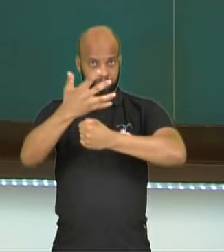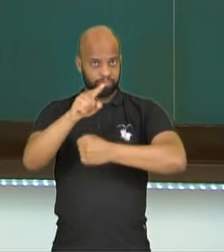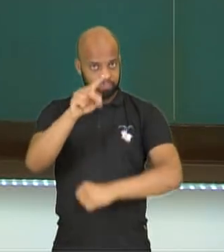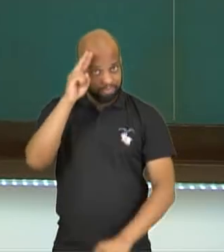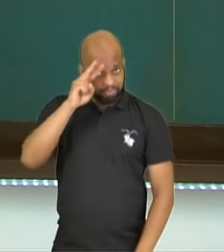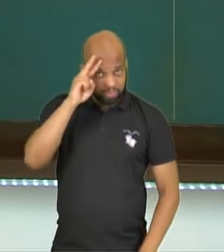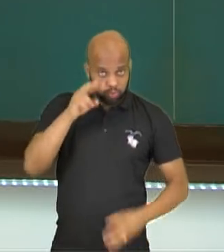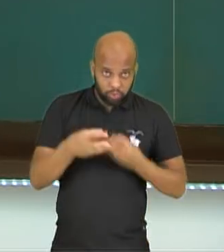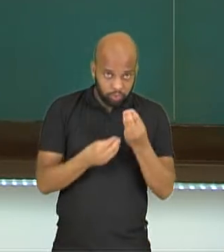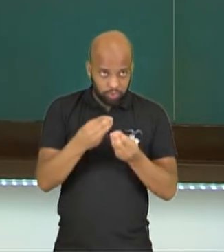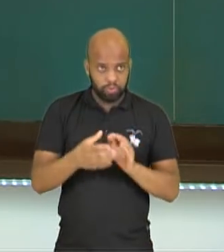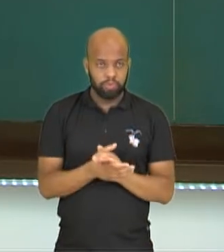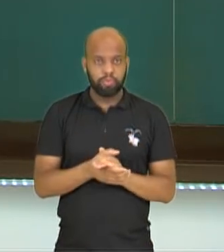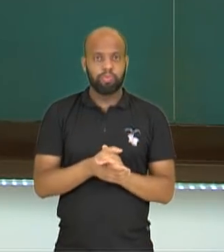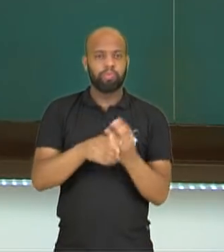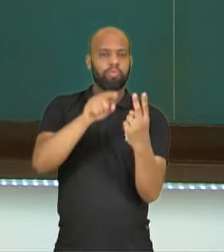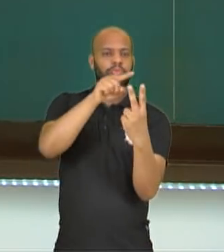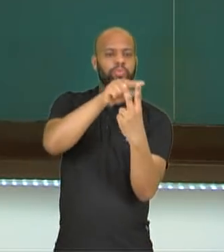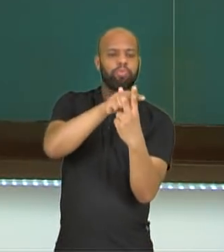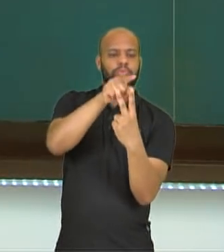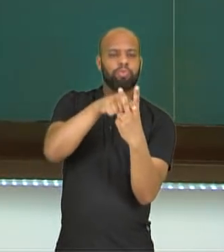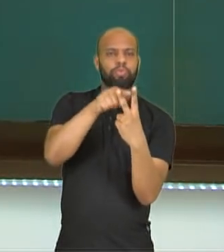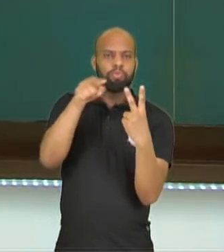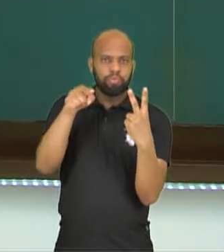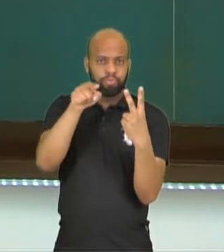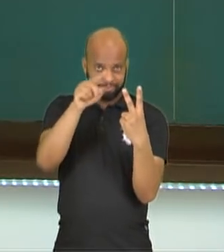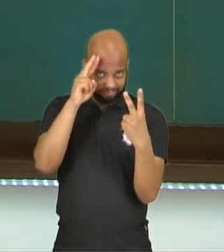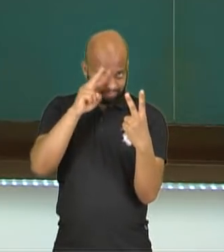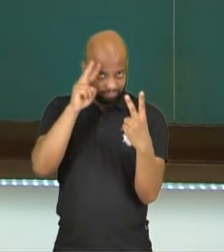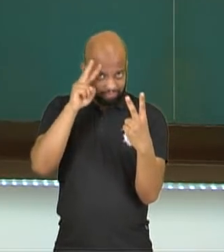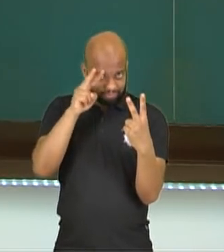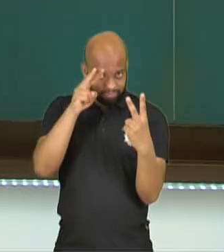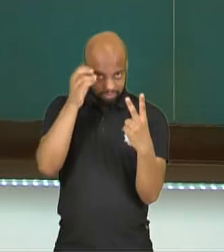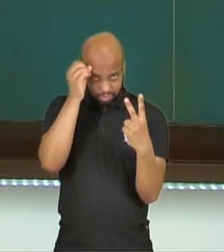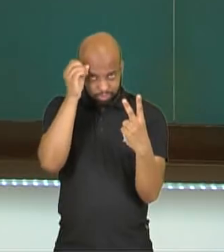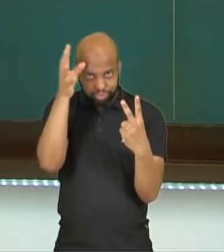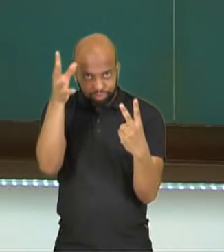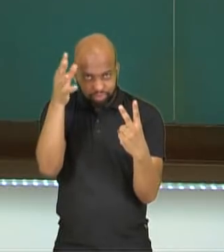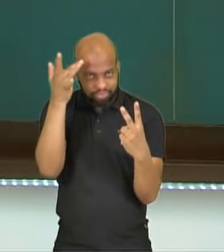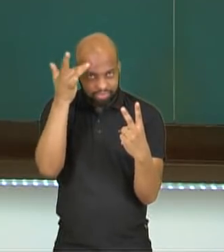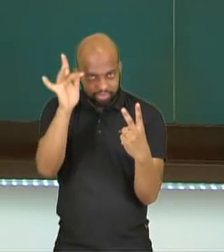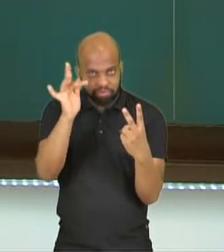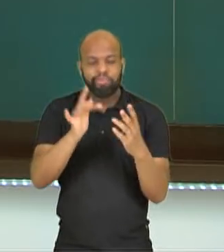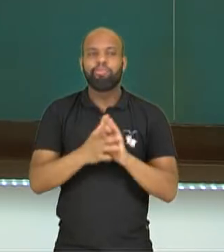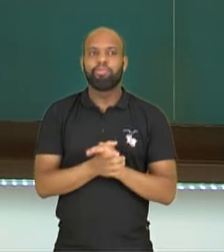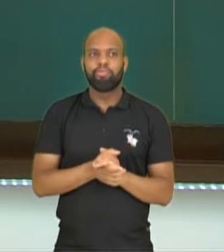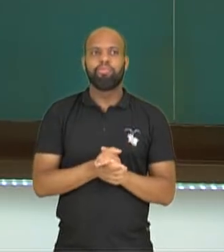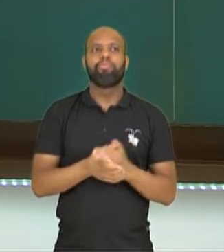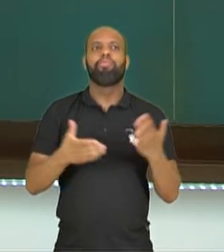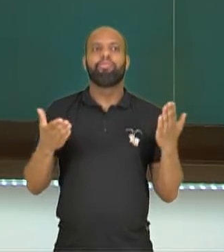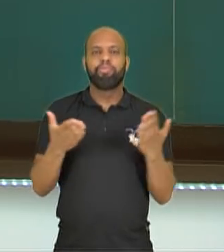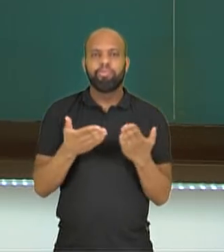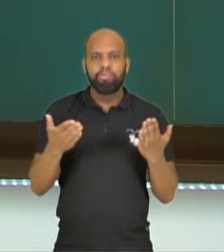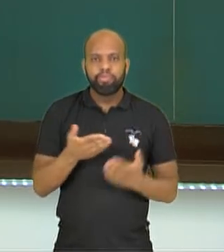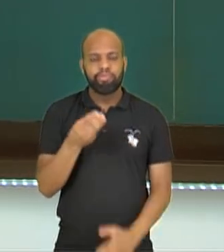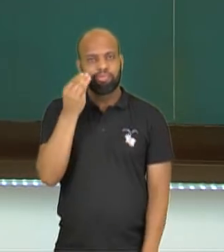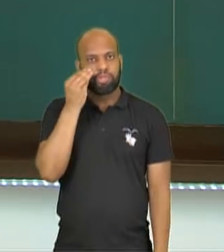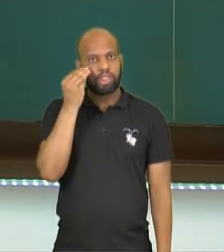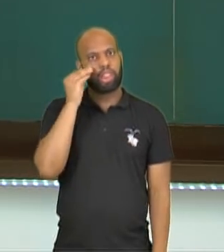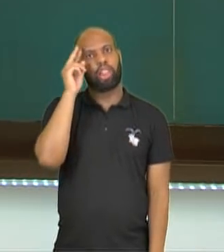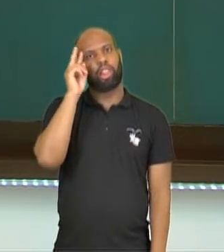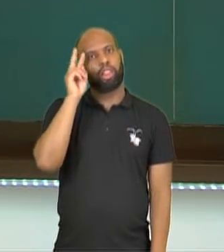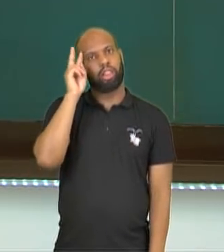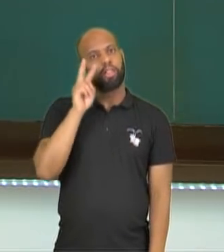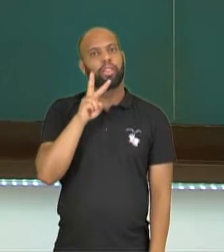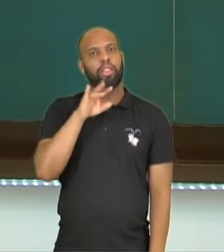como é que faz? E raiz quadrada, você lembra? Não lembra nem o que é, né? Então, vamos lembrar, porque precisamos